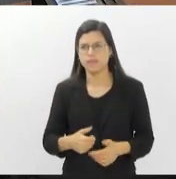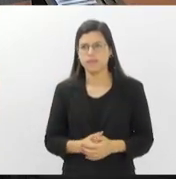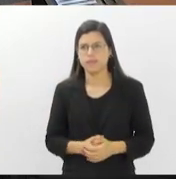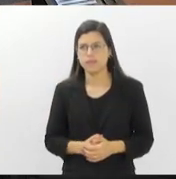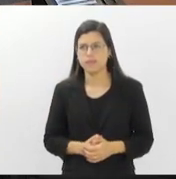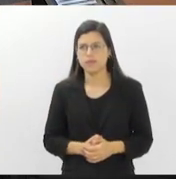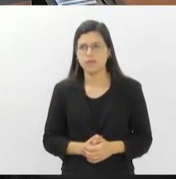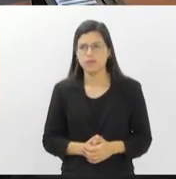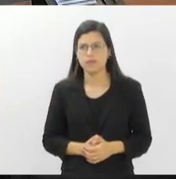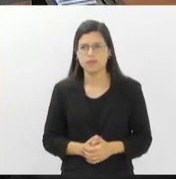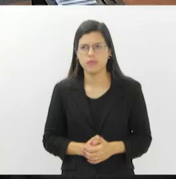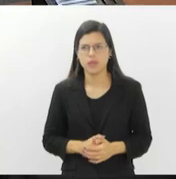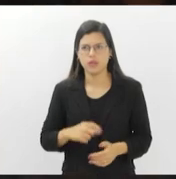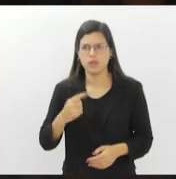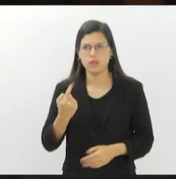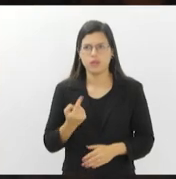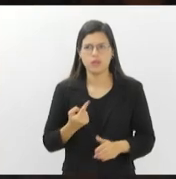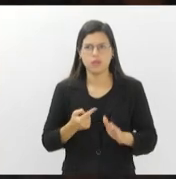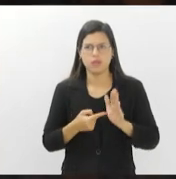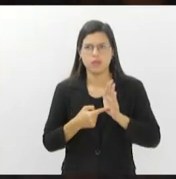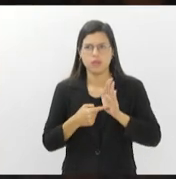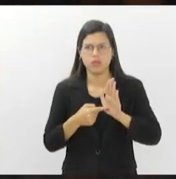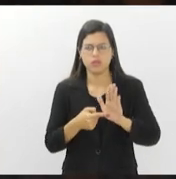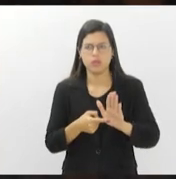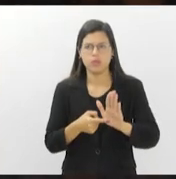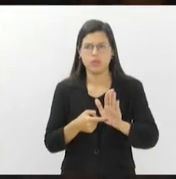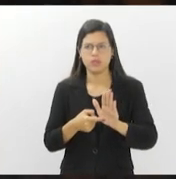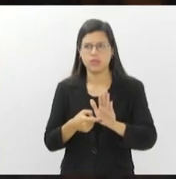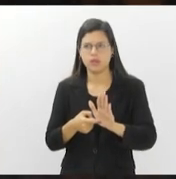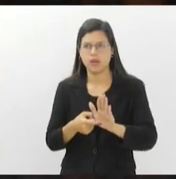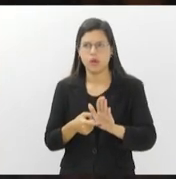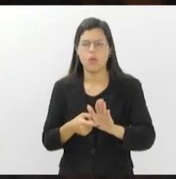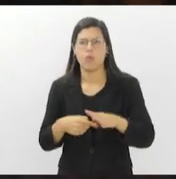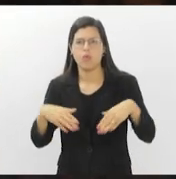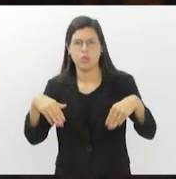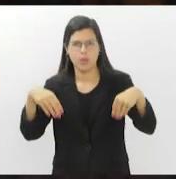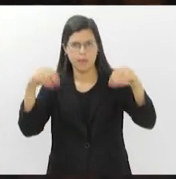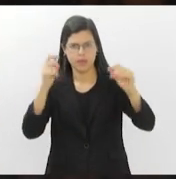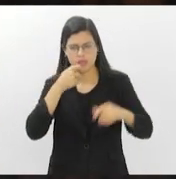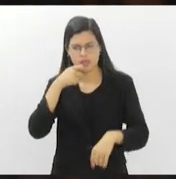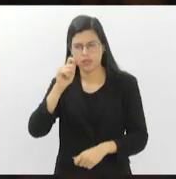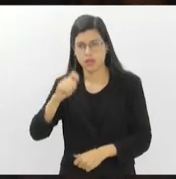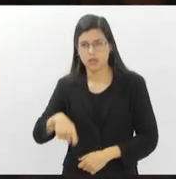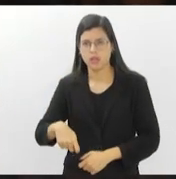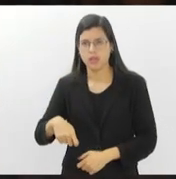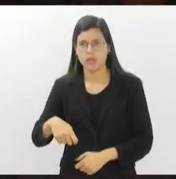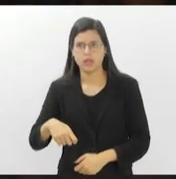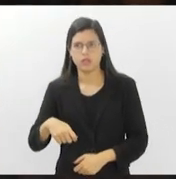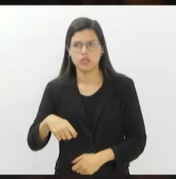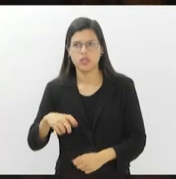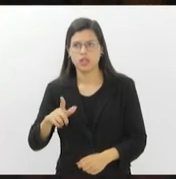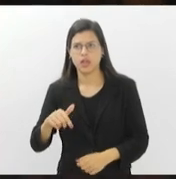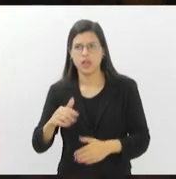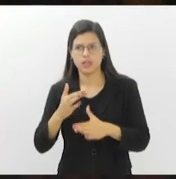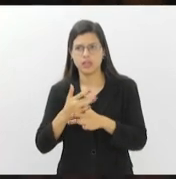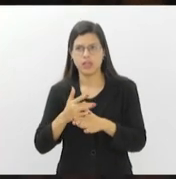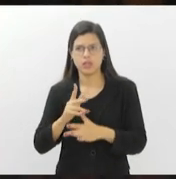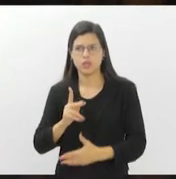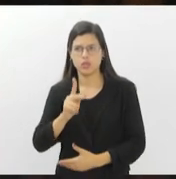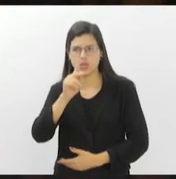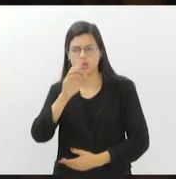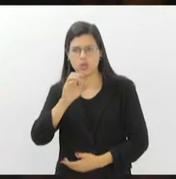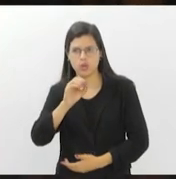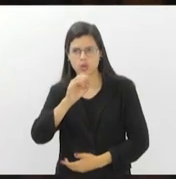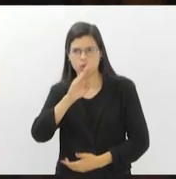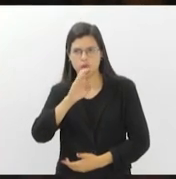com uma belíssima exposição no nosso querido Palácio Tiradentes, da cidade de Kobe, que é uma cidade